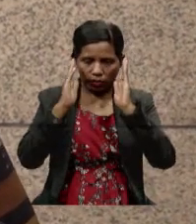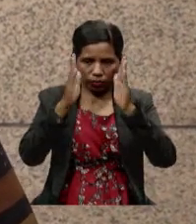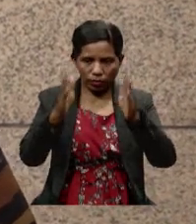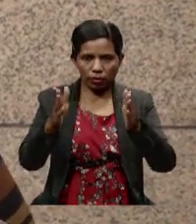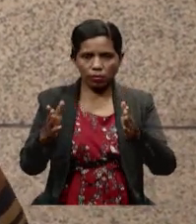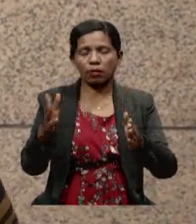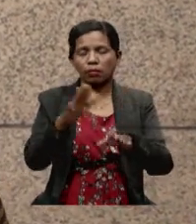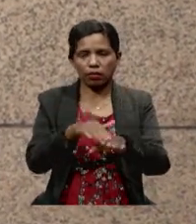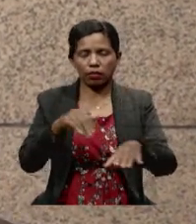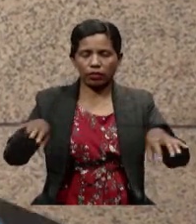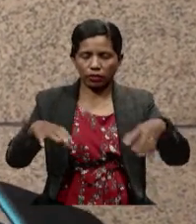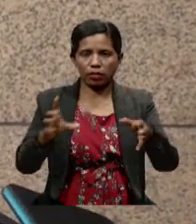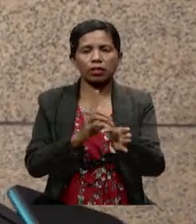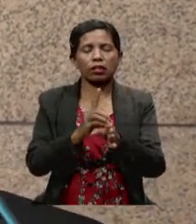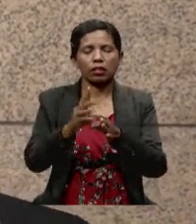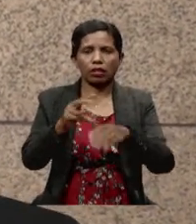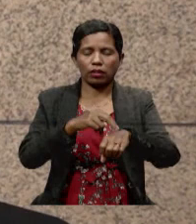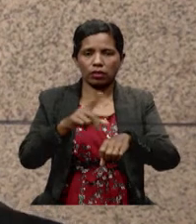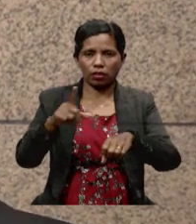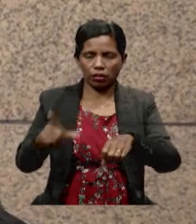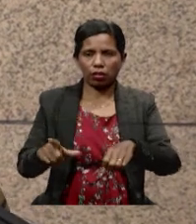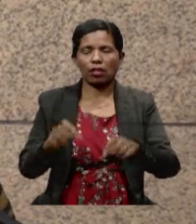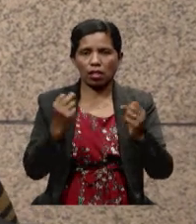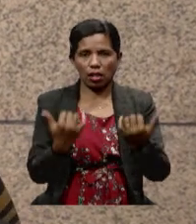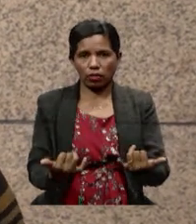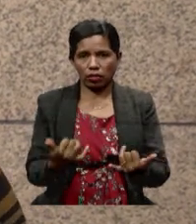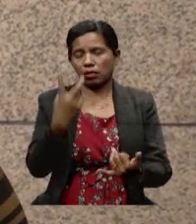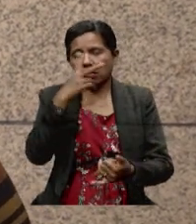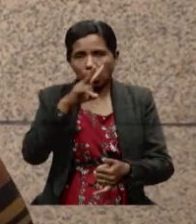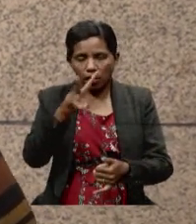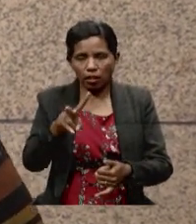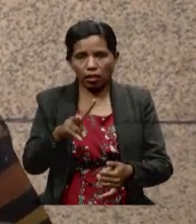humanos. Direção Nacional de Recursos Humanos agora a dar um harehela